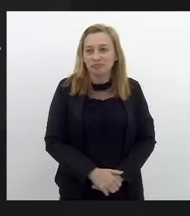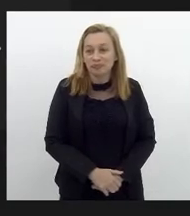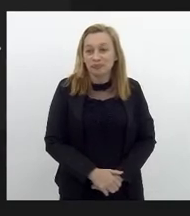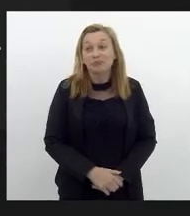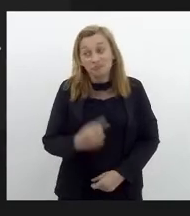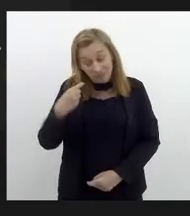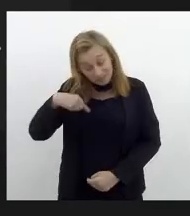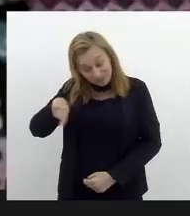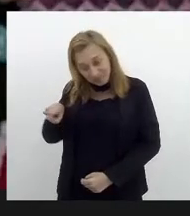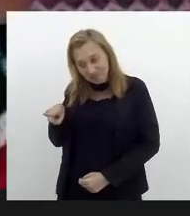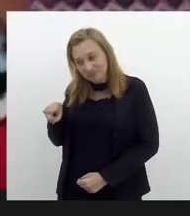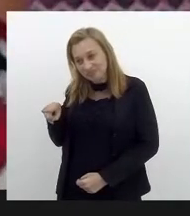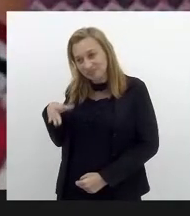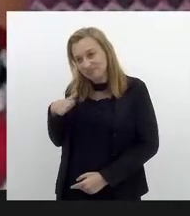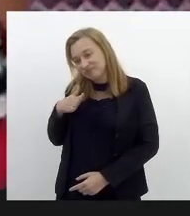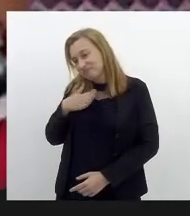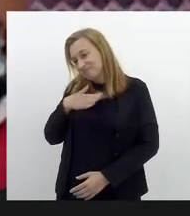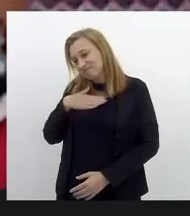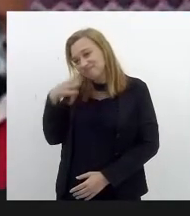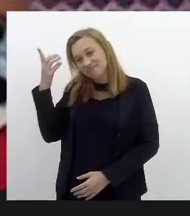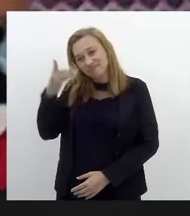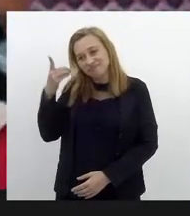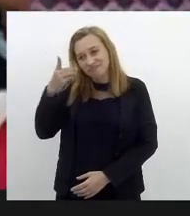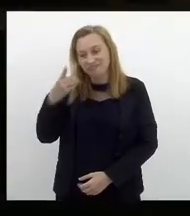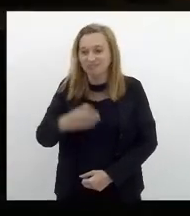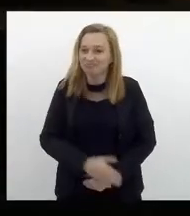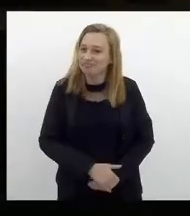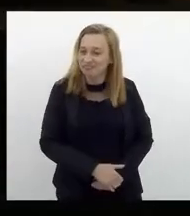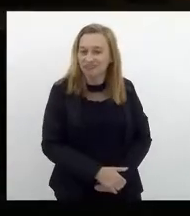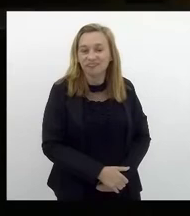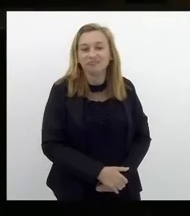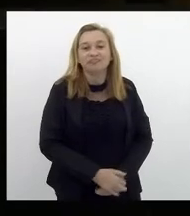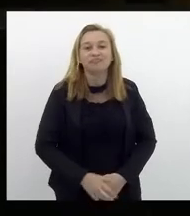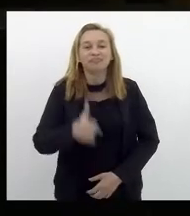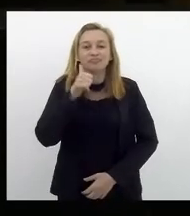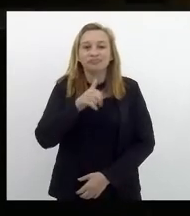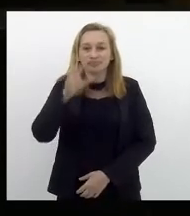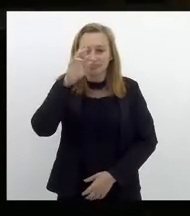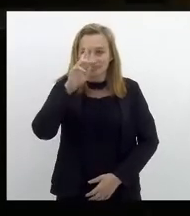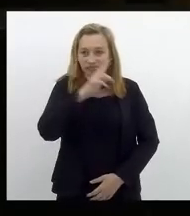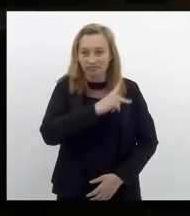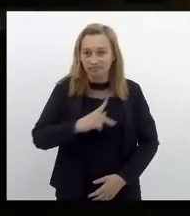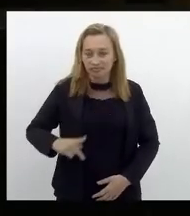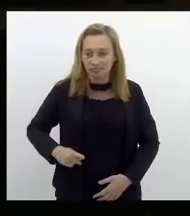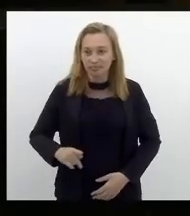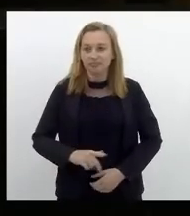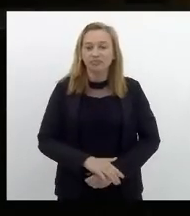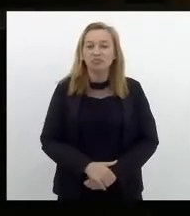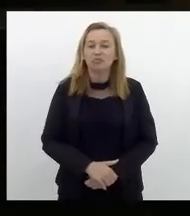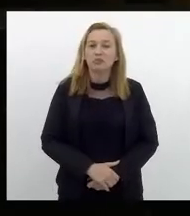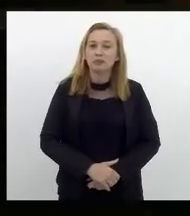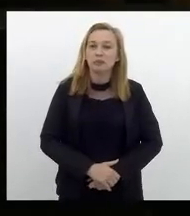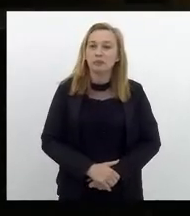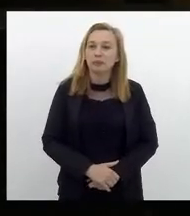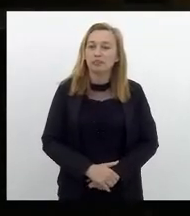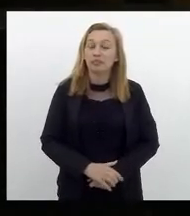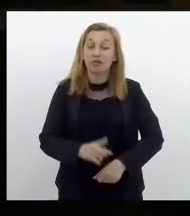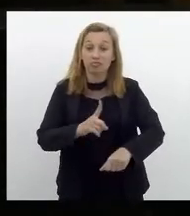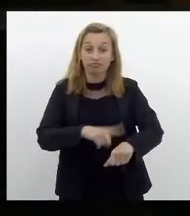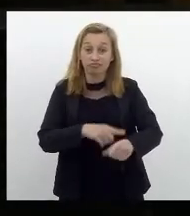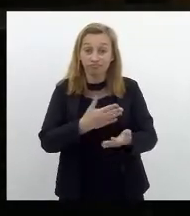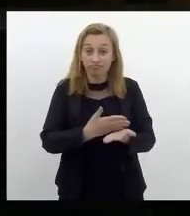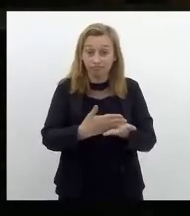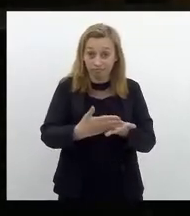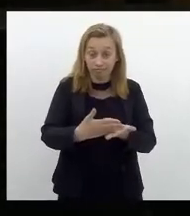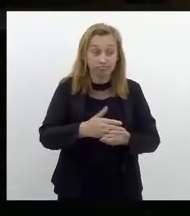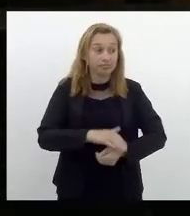Irei, meu deputado. Mas, senhora presidente, no expediente